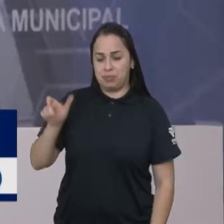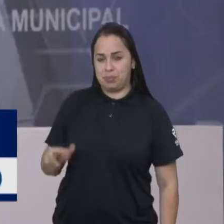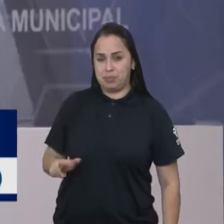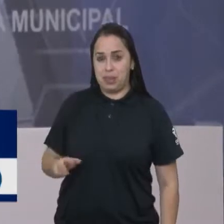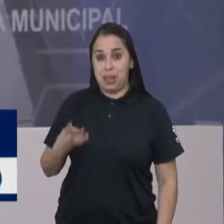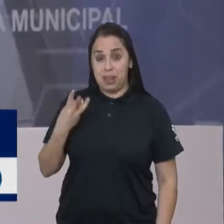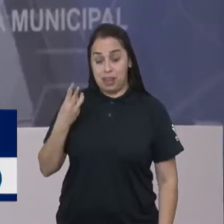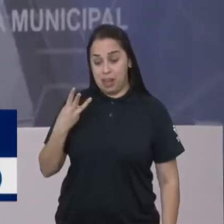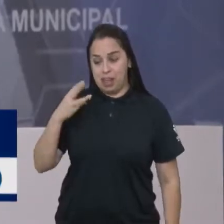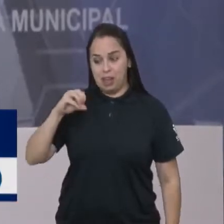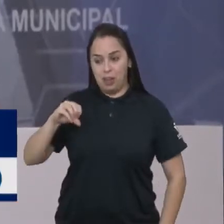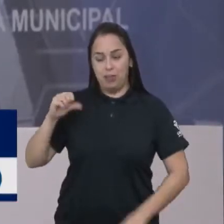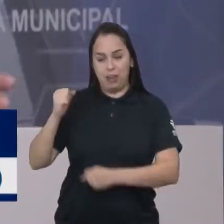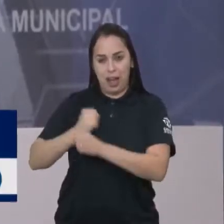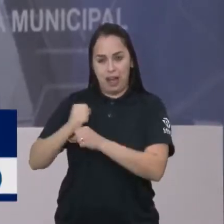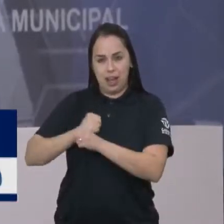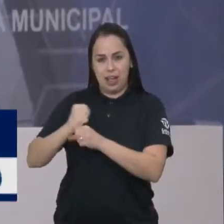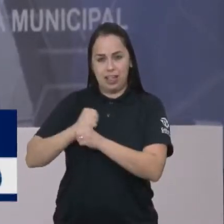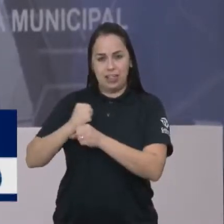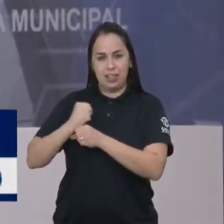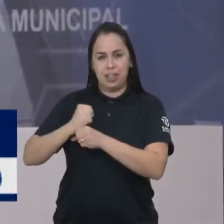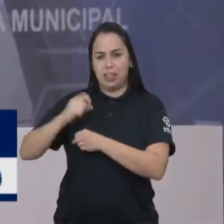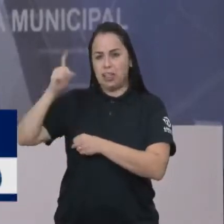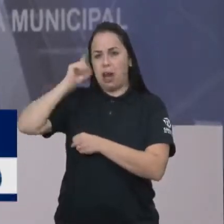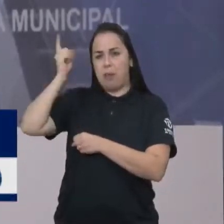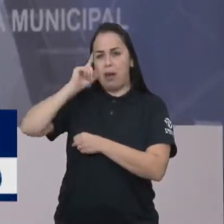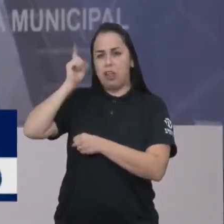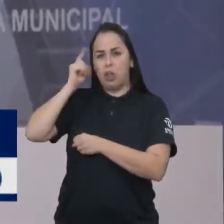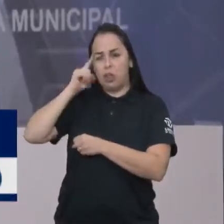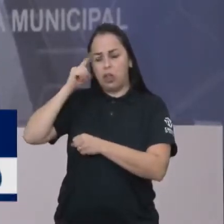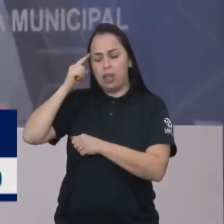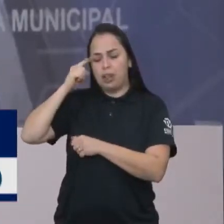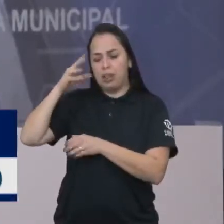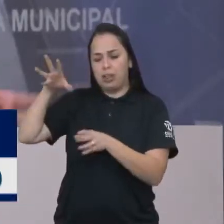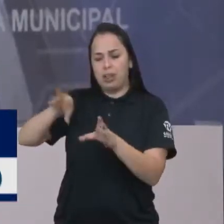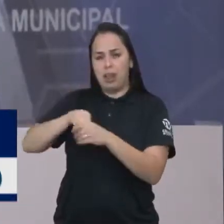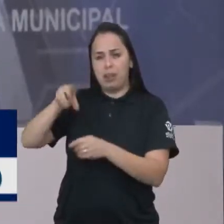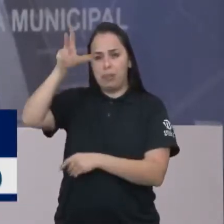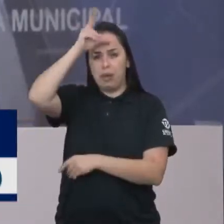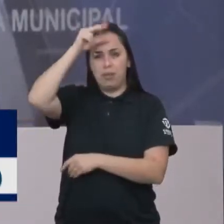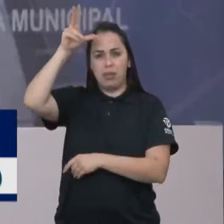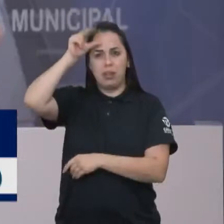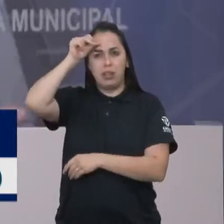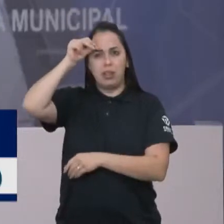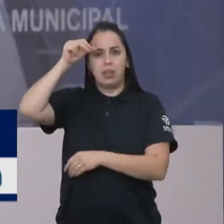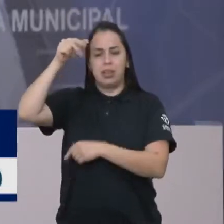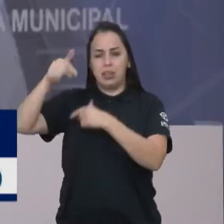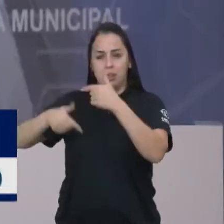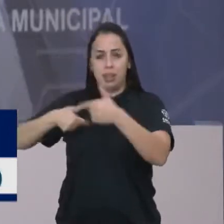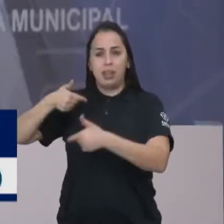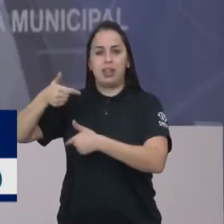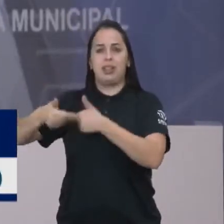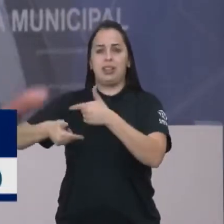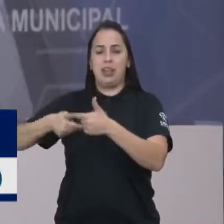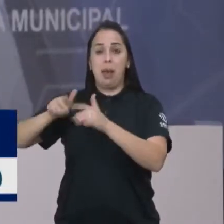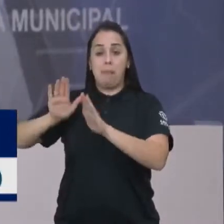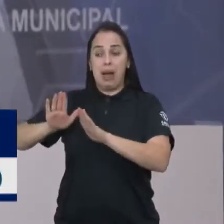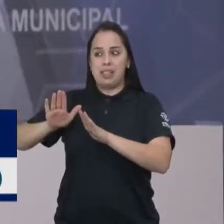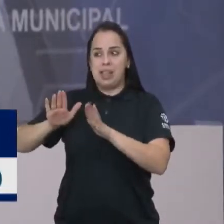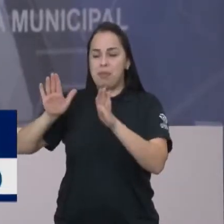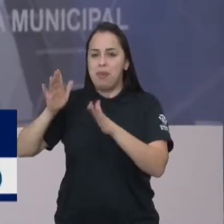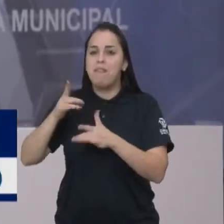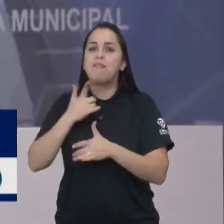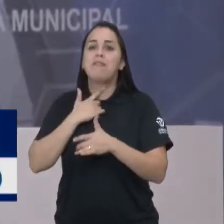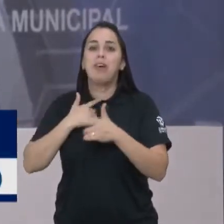39 anos, né, naquela rotina de prefeitura, e levar aquele trabalho todo, sempre com boa vontade,